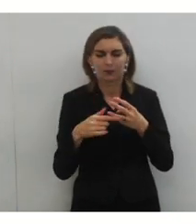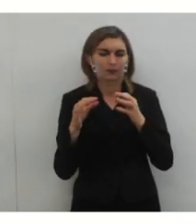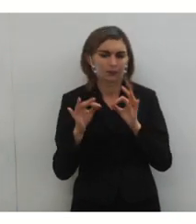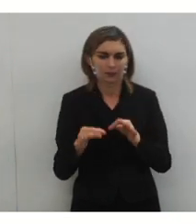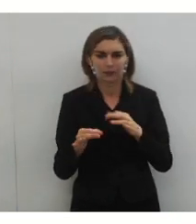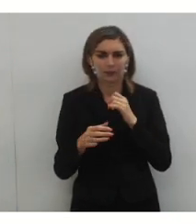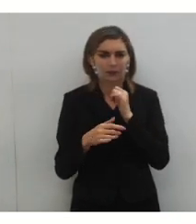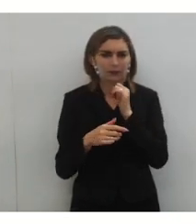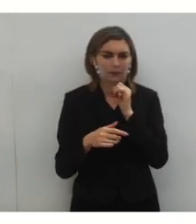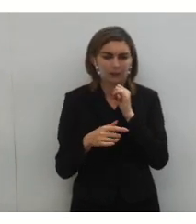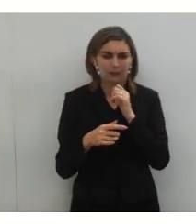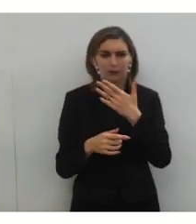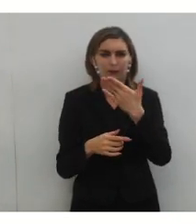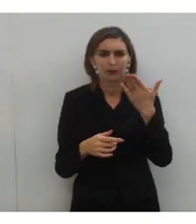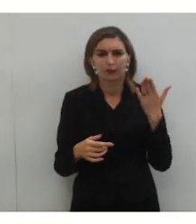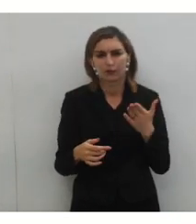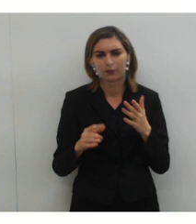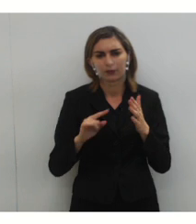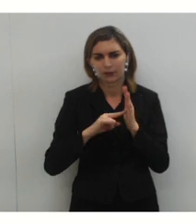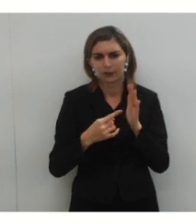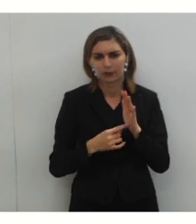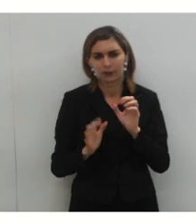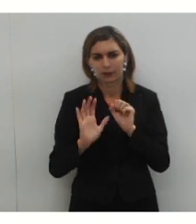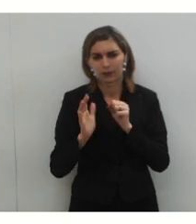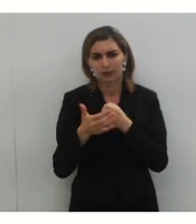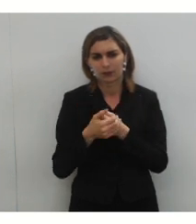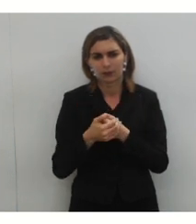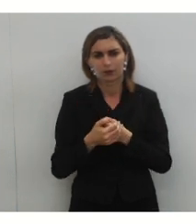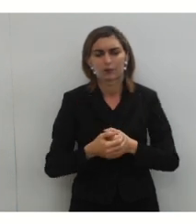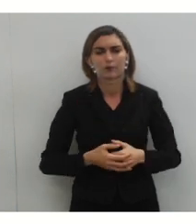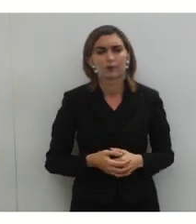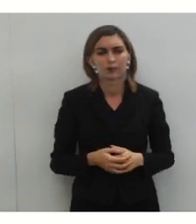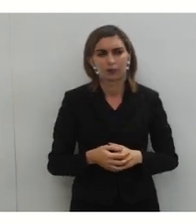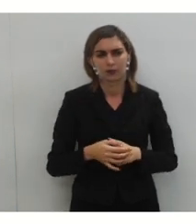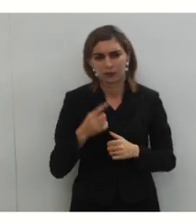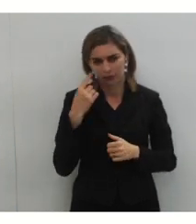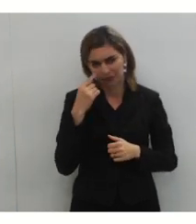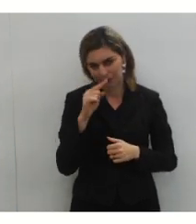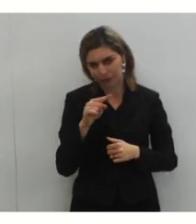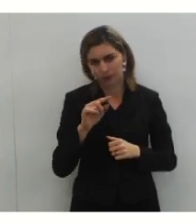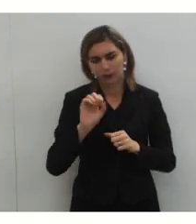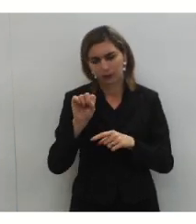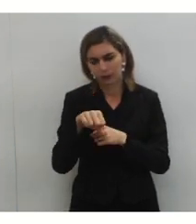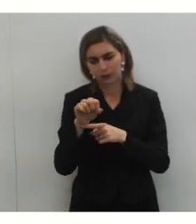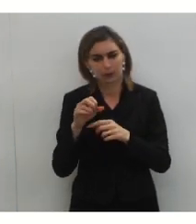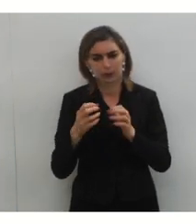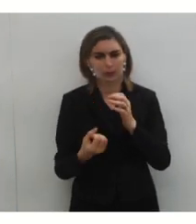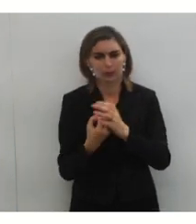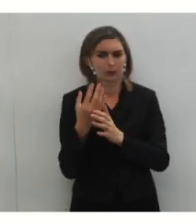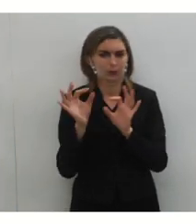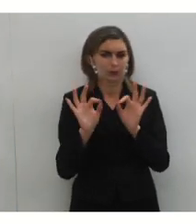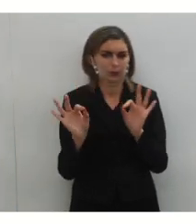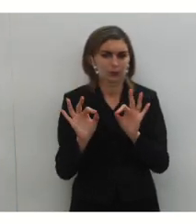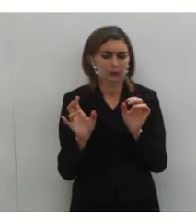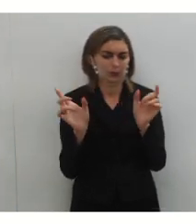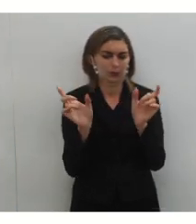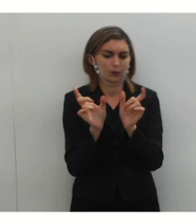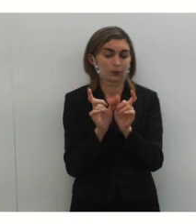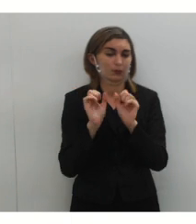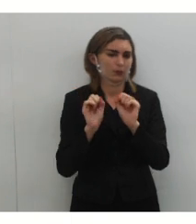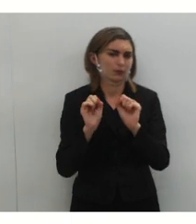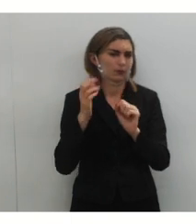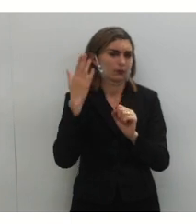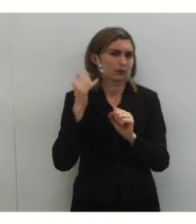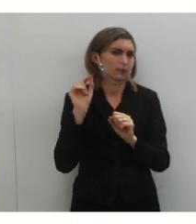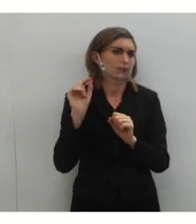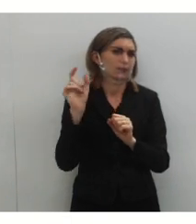mais comum é a classificação oculta, tá? Então, o sujeito ele não aparece, mas você pode